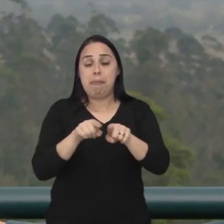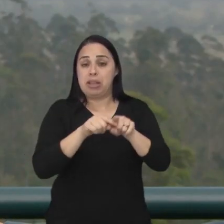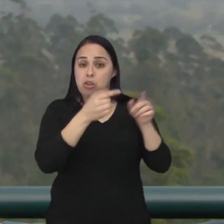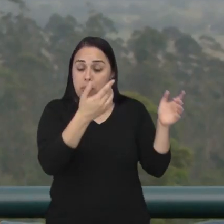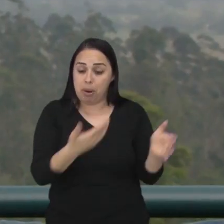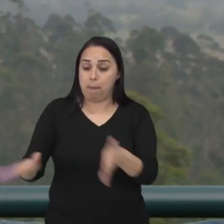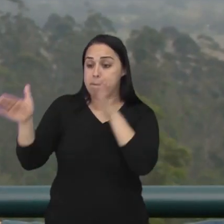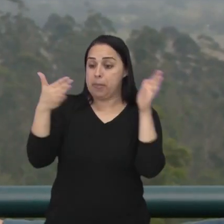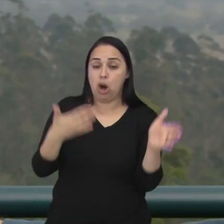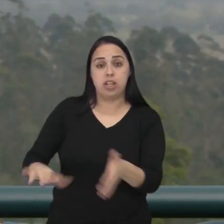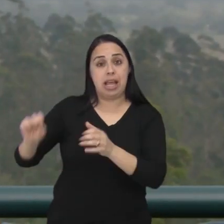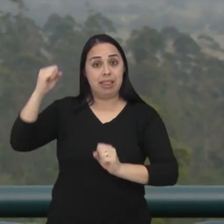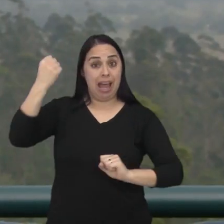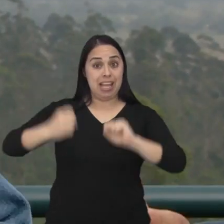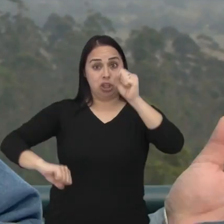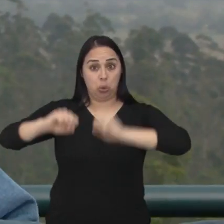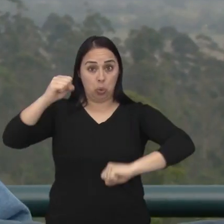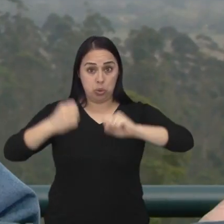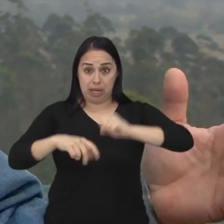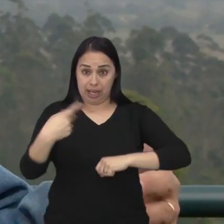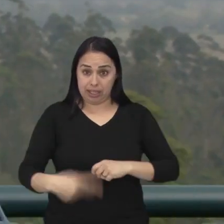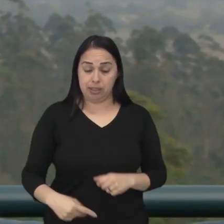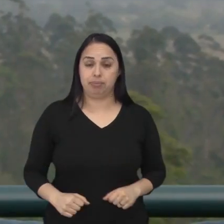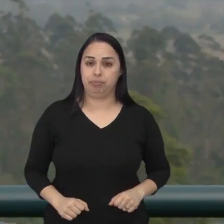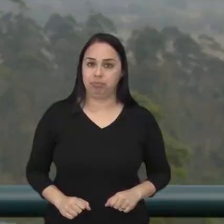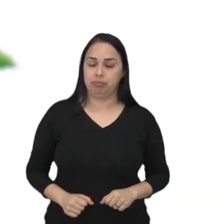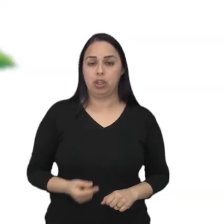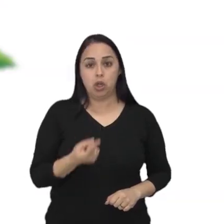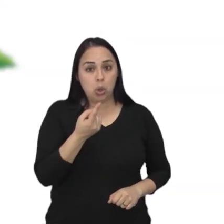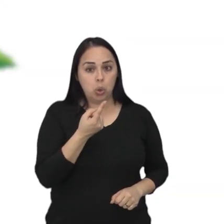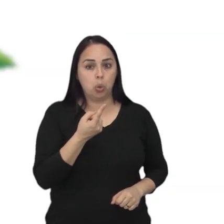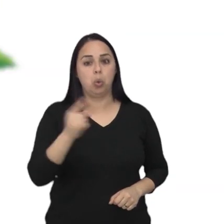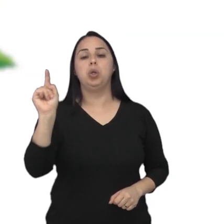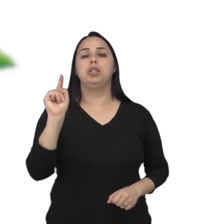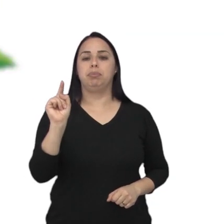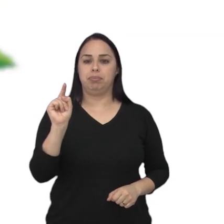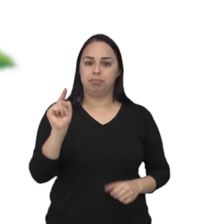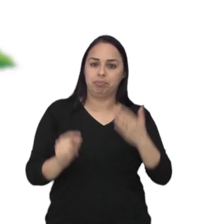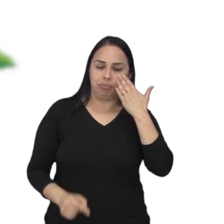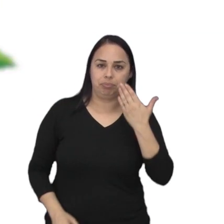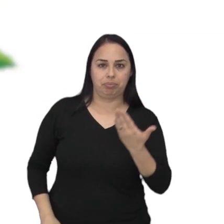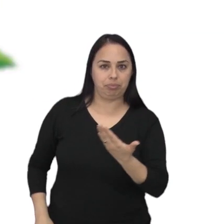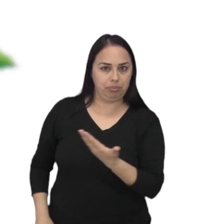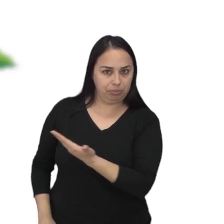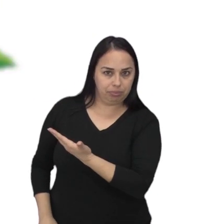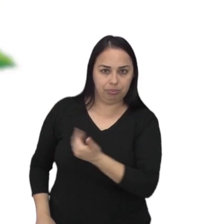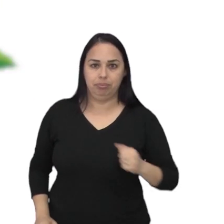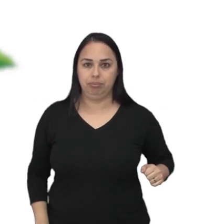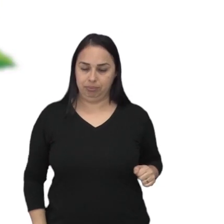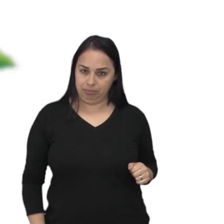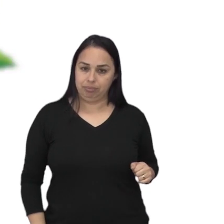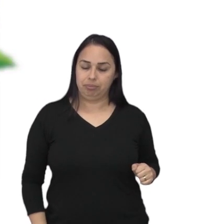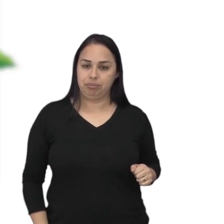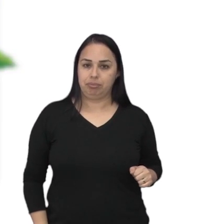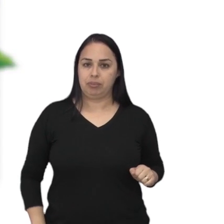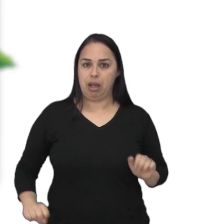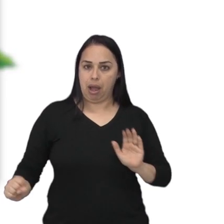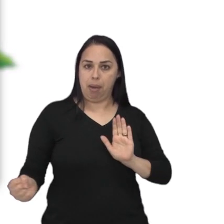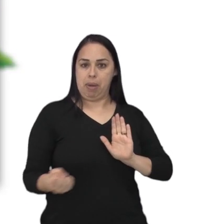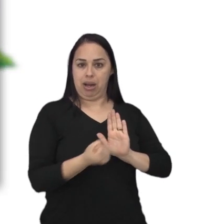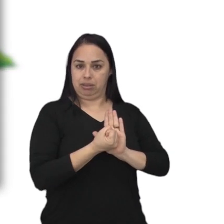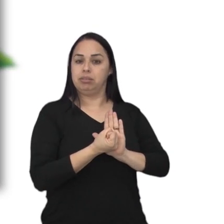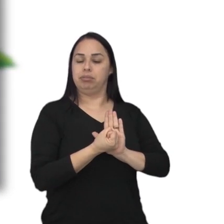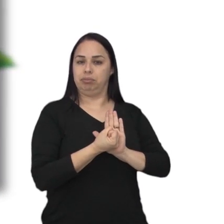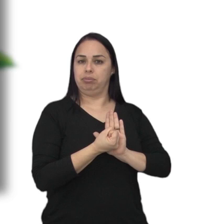remetendo à questão da industrialização no Brasil e principalmente aqui na região. Por último, vem uma herança das aristocracias europeias.